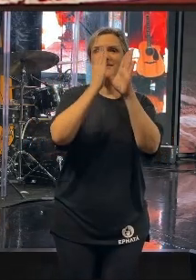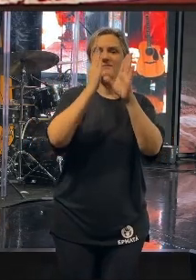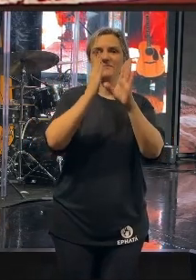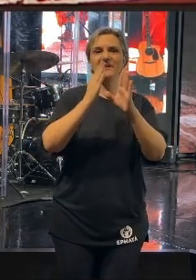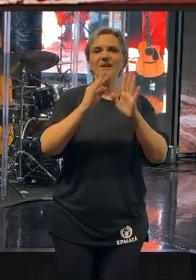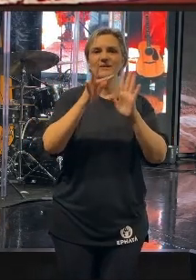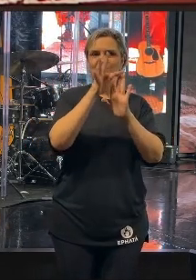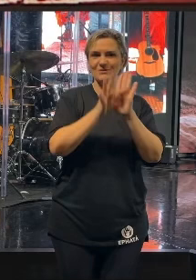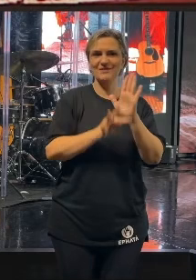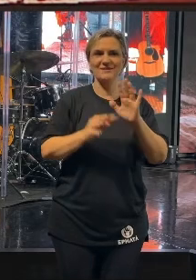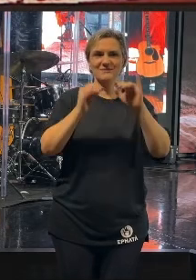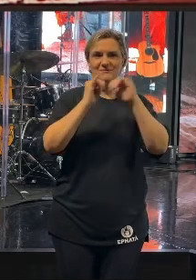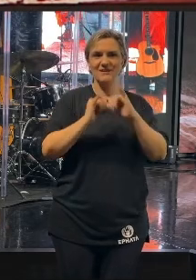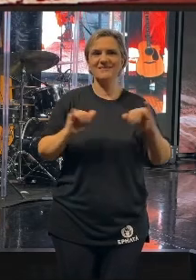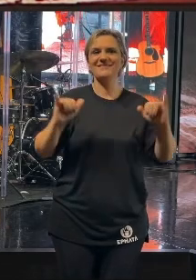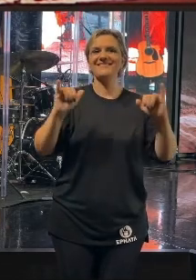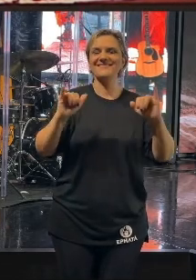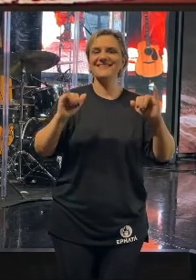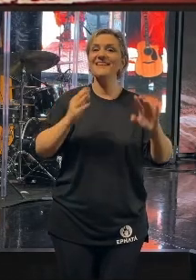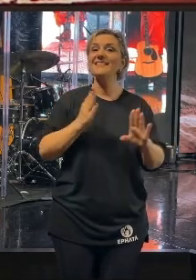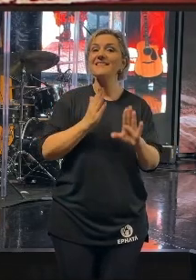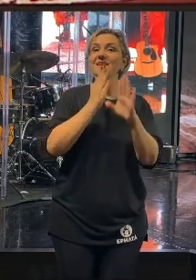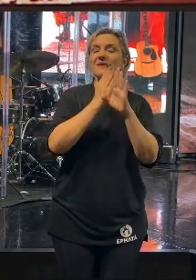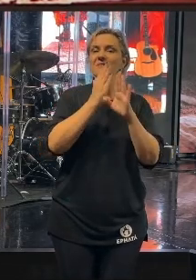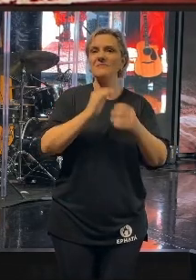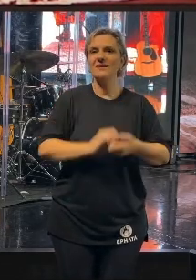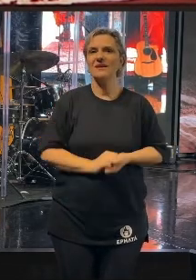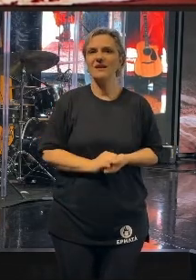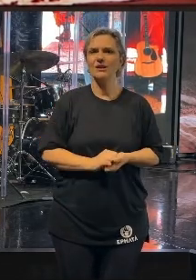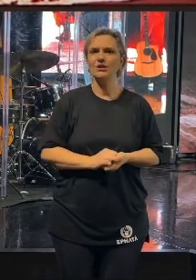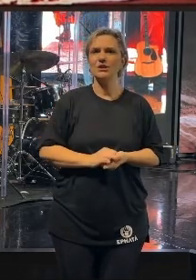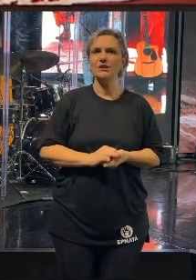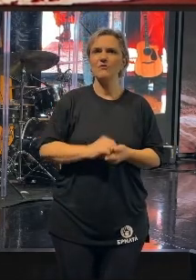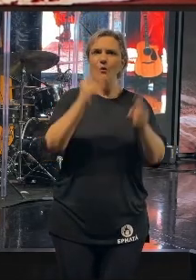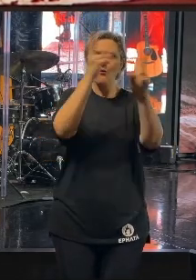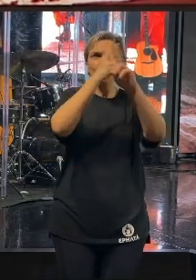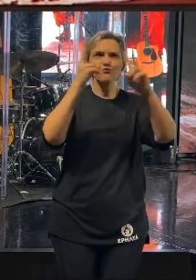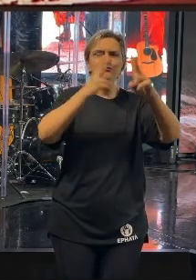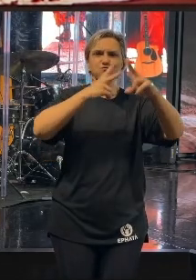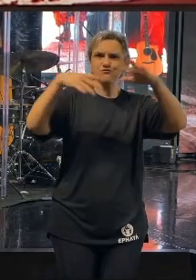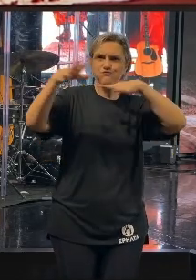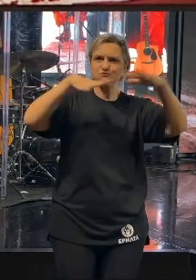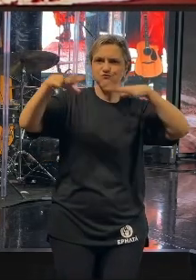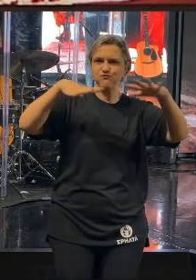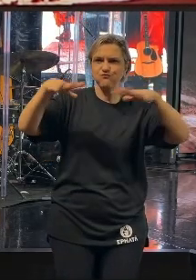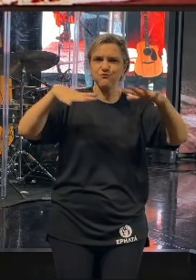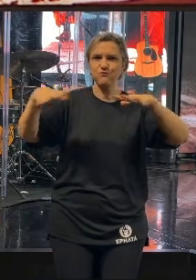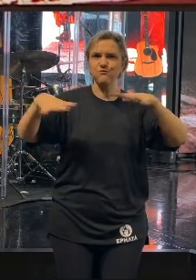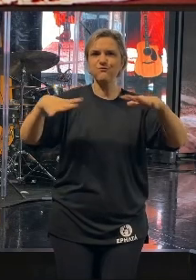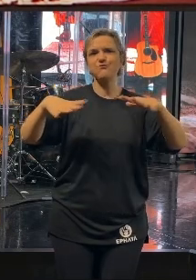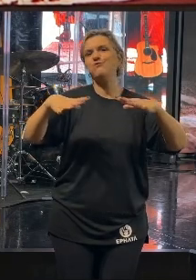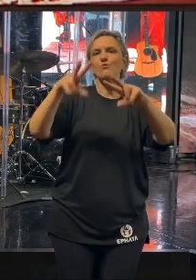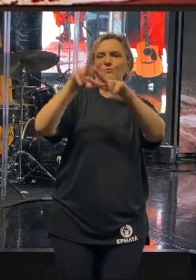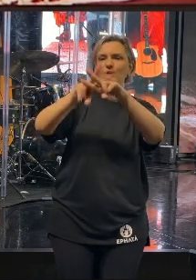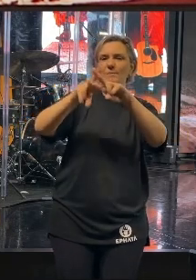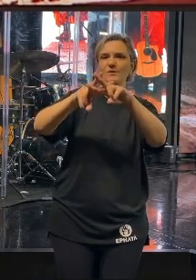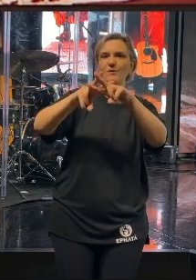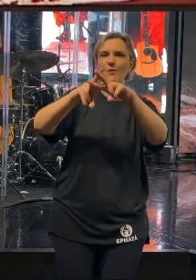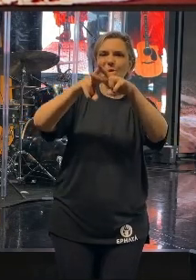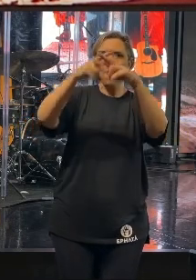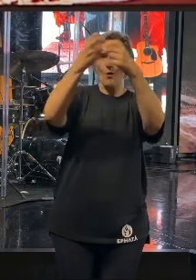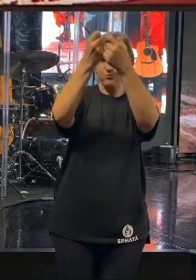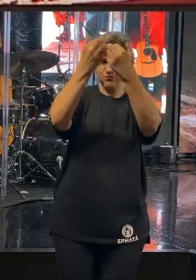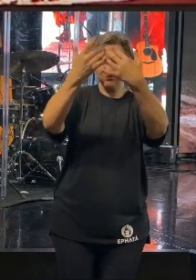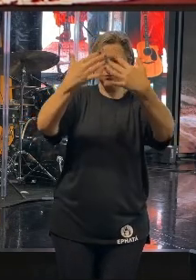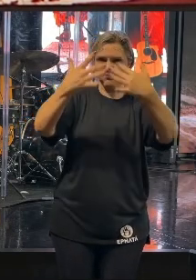o texto vai dizer, de repente sobreveio tamanho terremoto que sacudiu os alicerces da prisão,